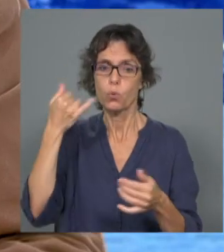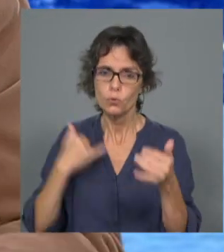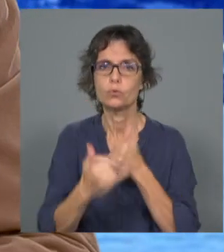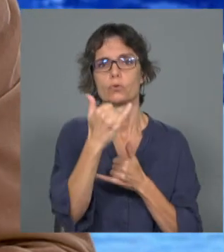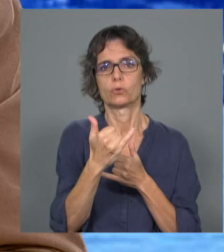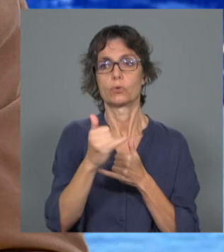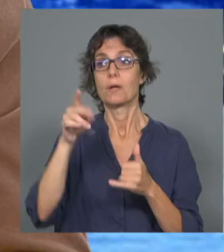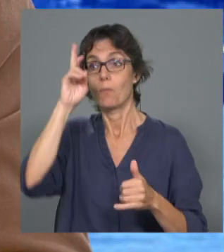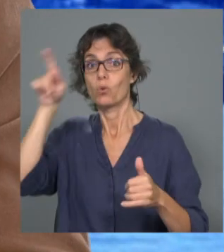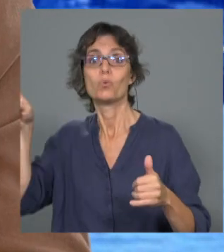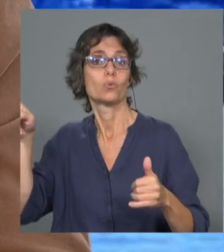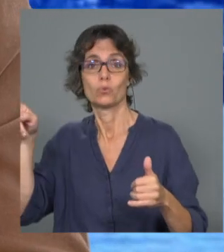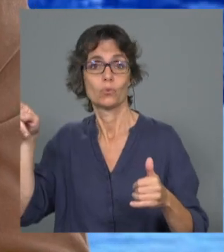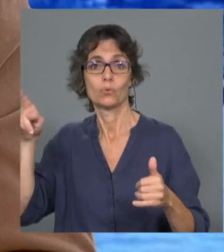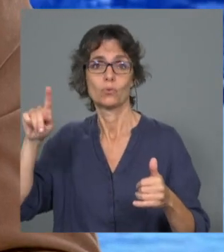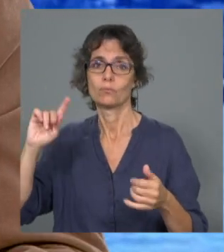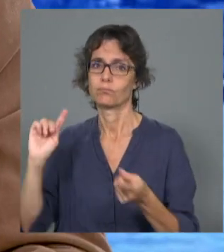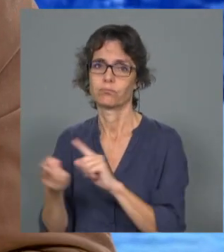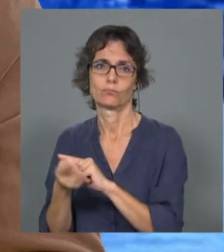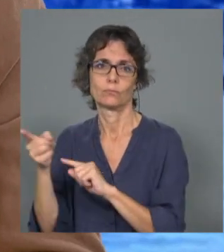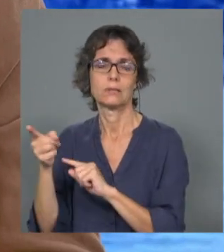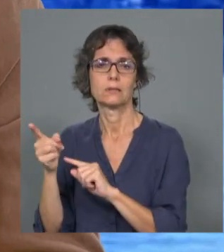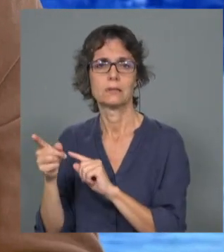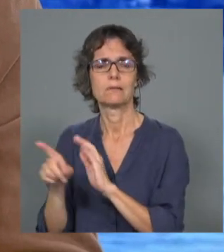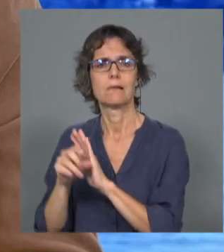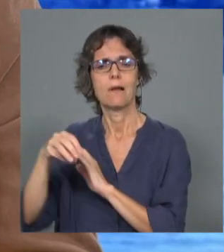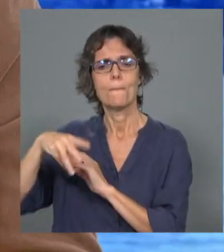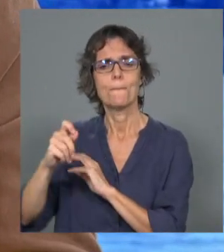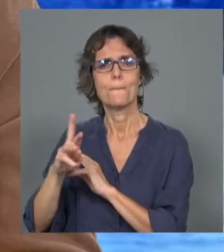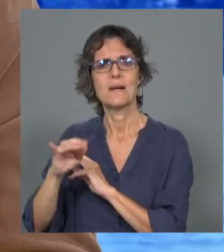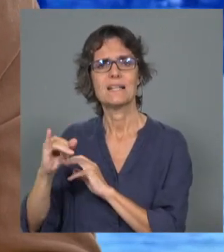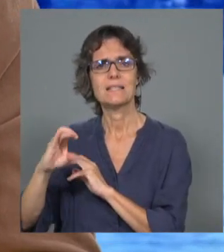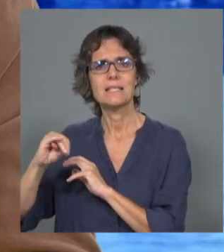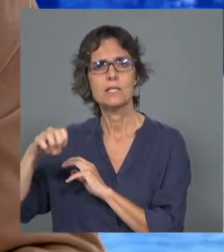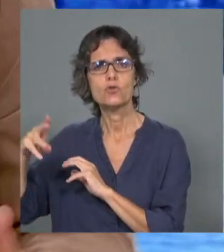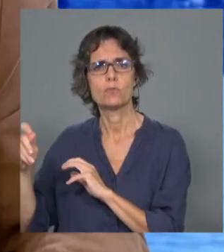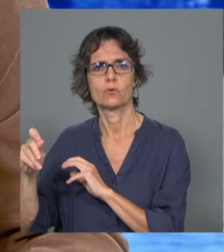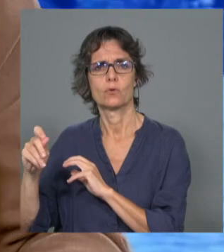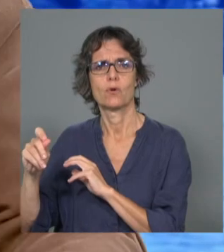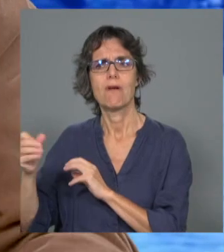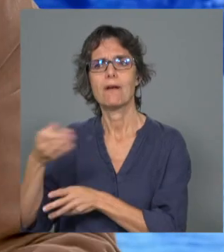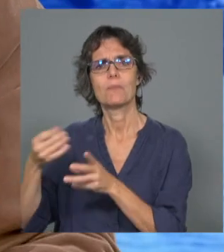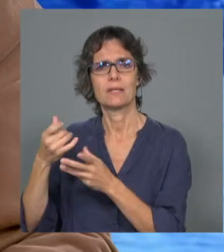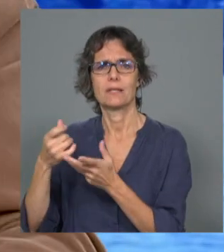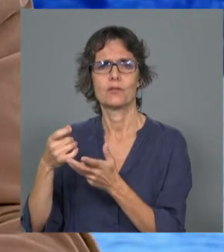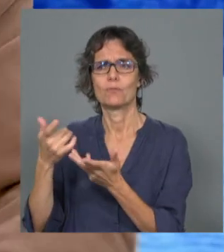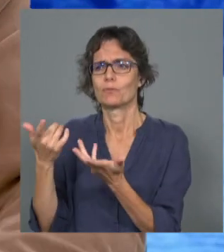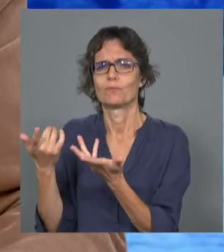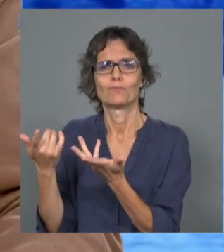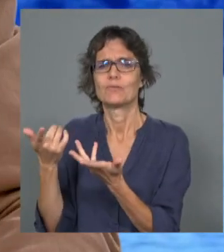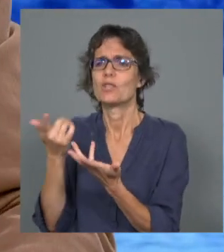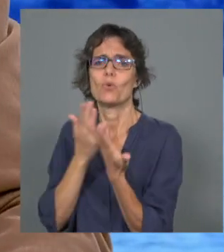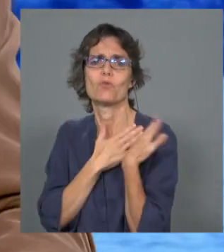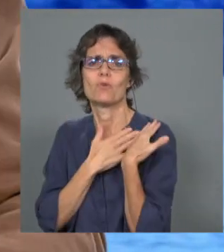russo são 70 anos de marxismo e 30 anos de capitalismo selvagem que tornaram uma população completamente